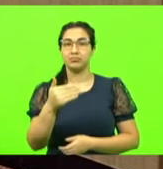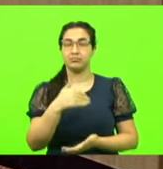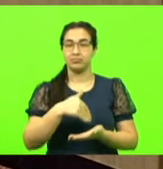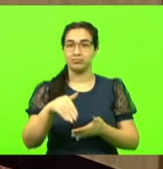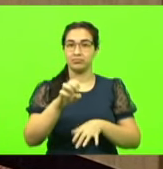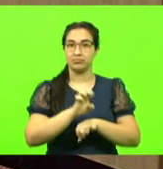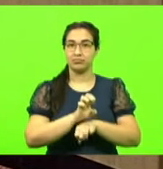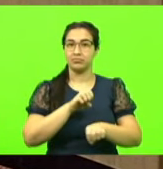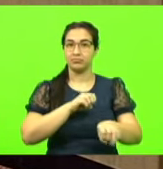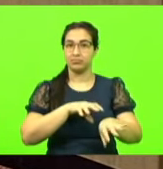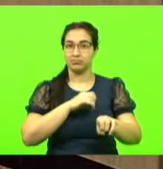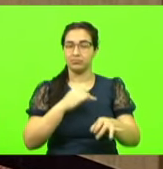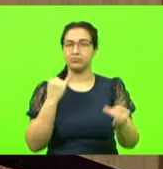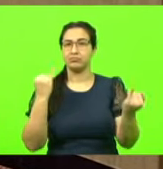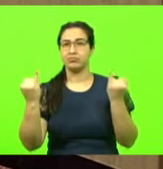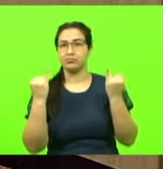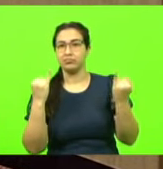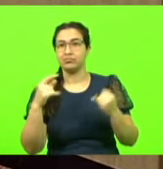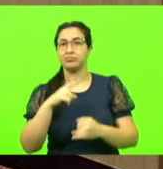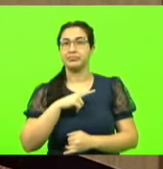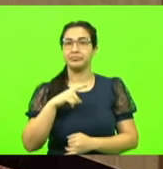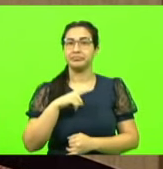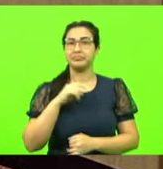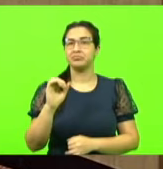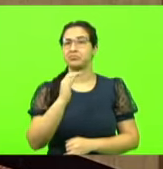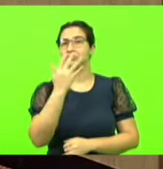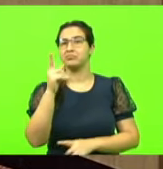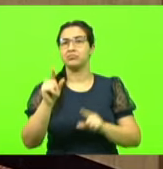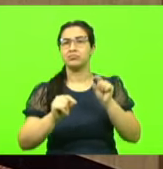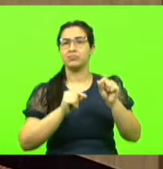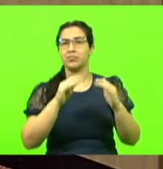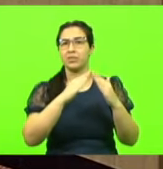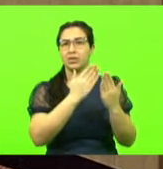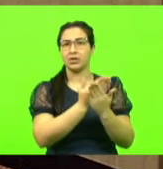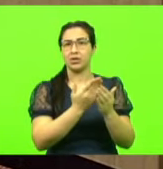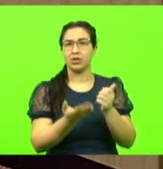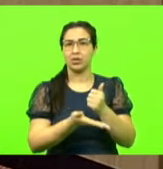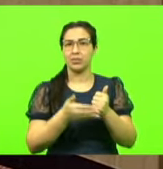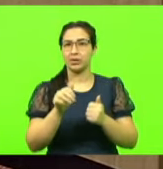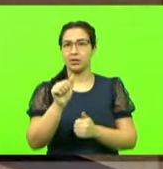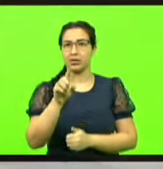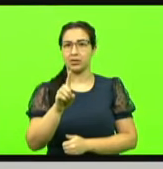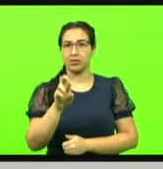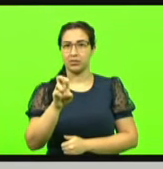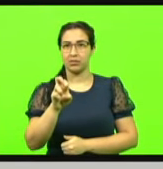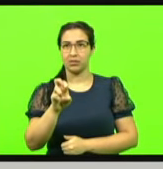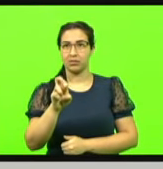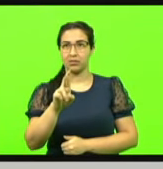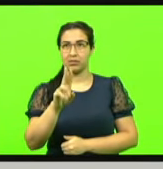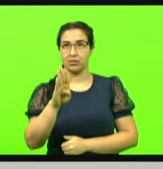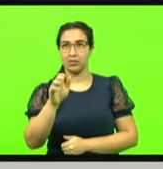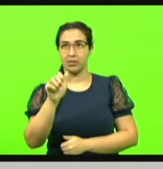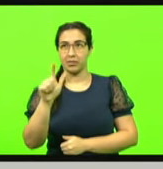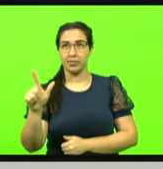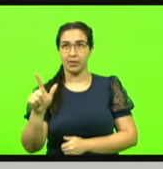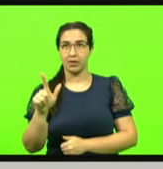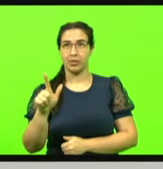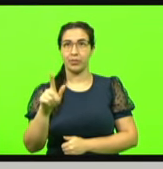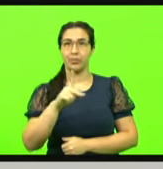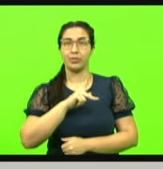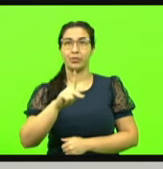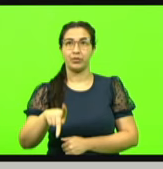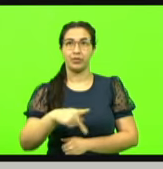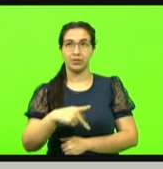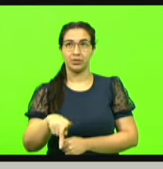Estado da Educação informações acerca do ocorrido na Escola de Educação Básica Derbal Ramos da Silva, onde uma professora utilizou o tempo de aula